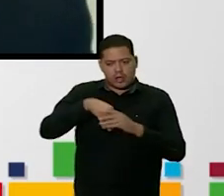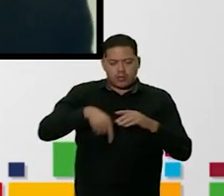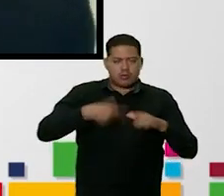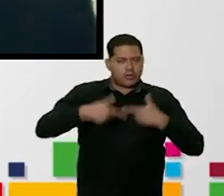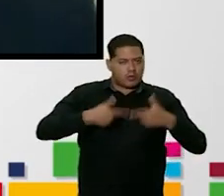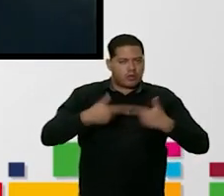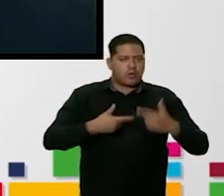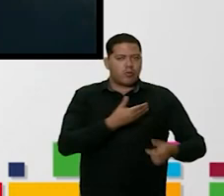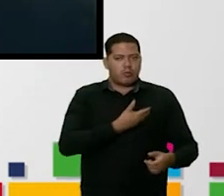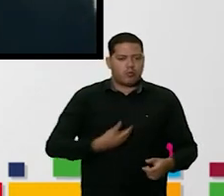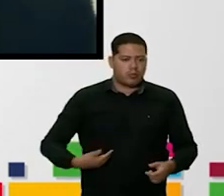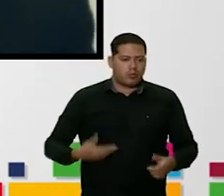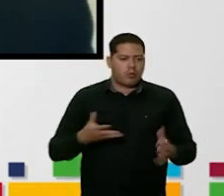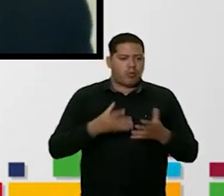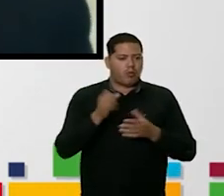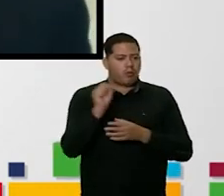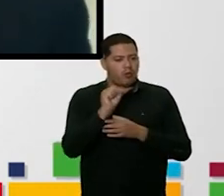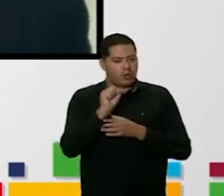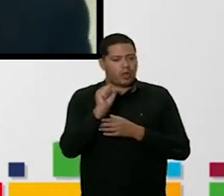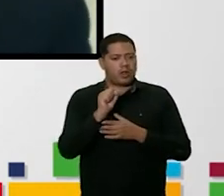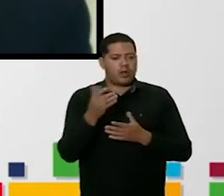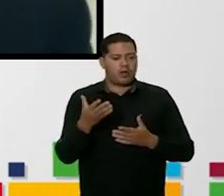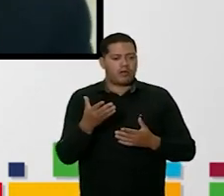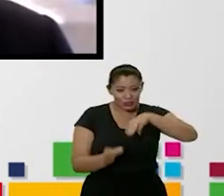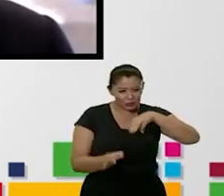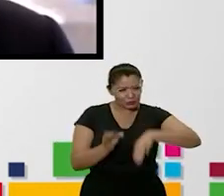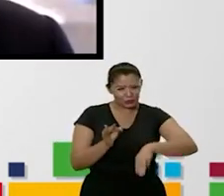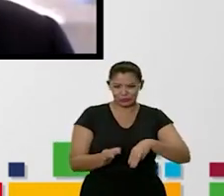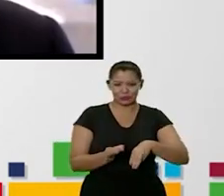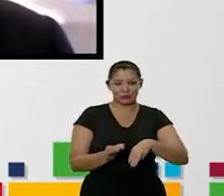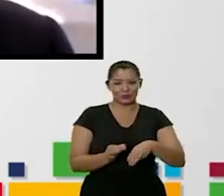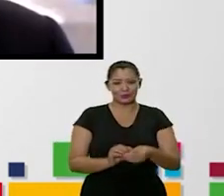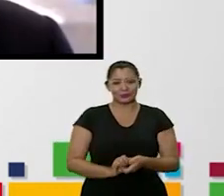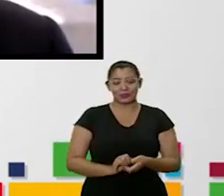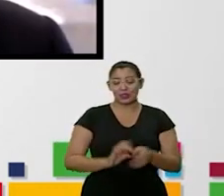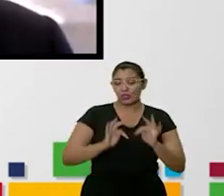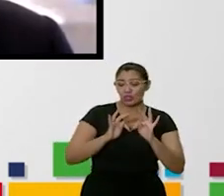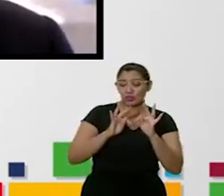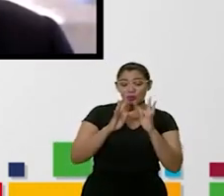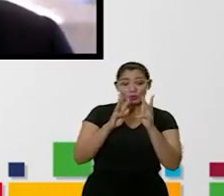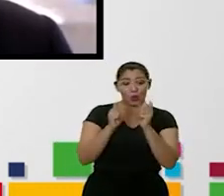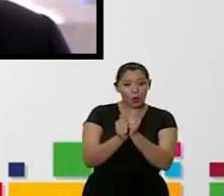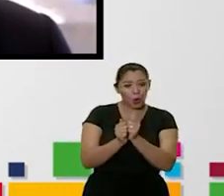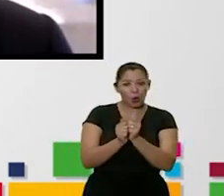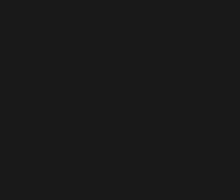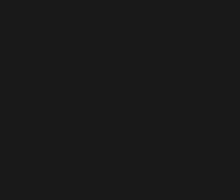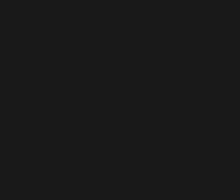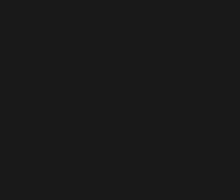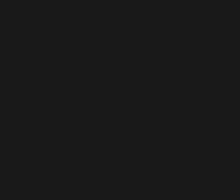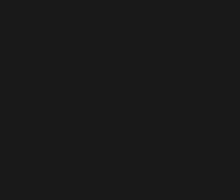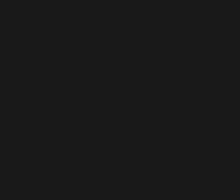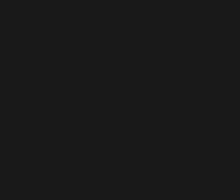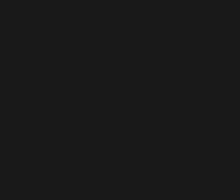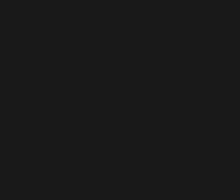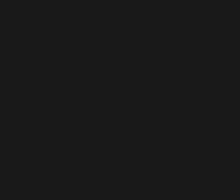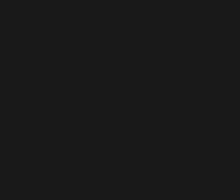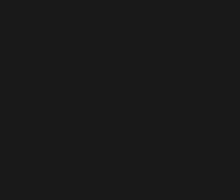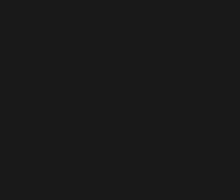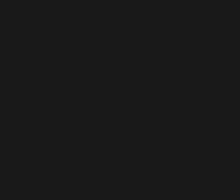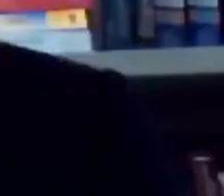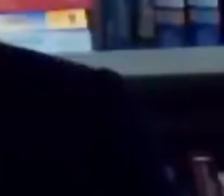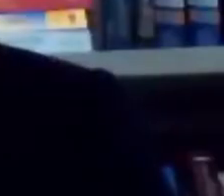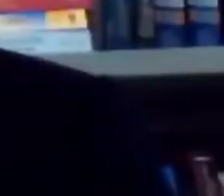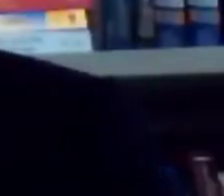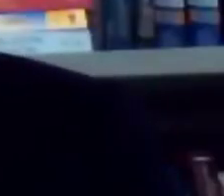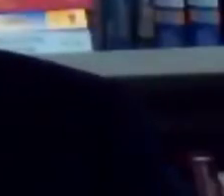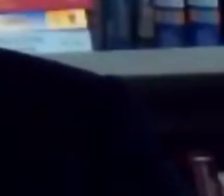presidente do Supremo Tribunal Federal, ministro Luiz Fux, do ministro Humberto Martins, presidente do STJ, do ministro Moura Ribeiro, também do